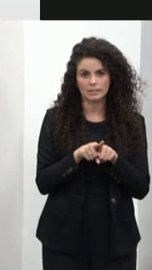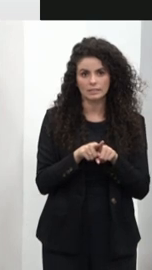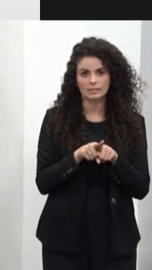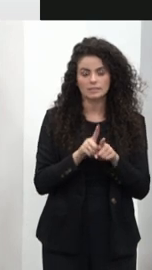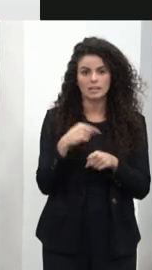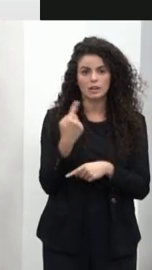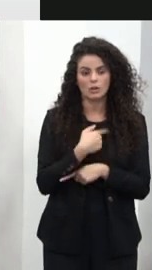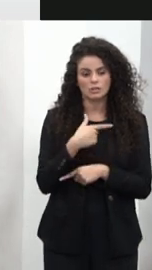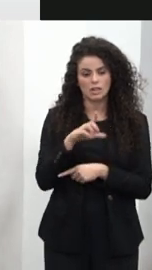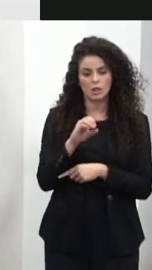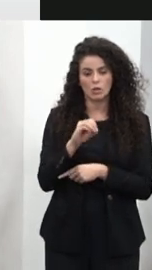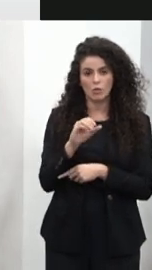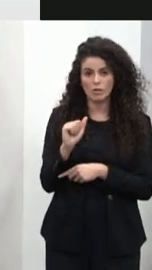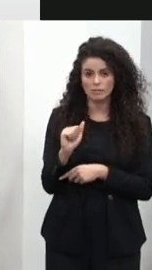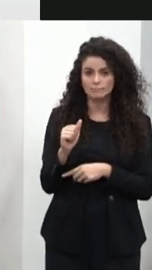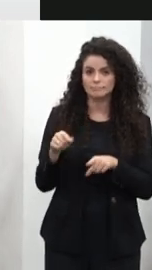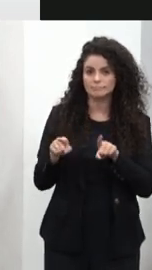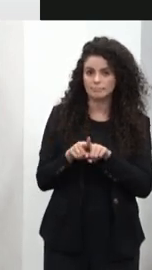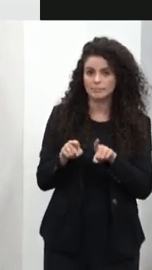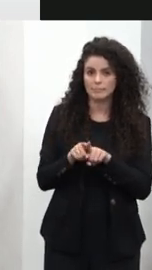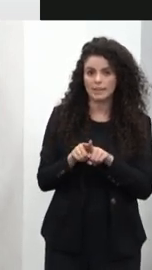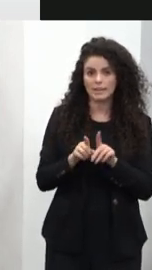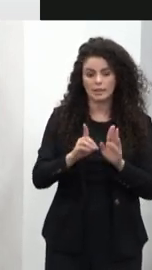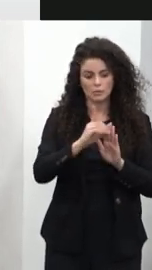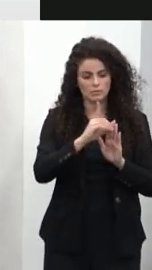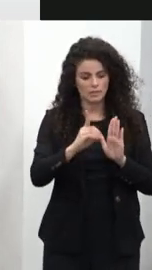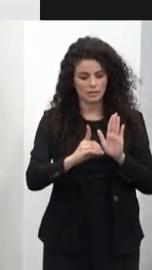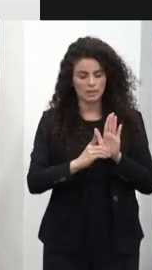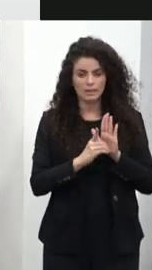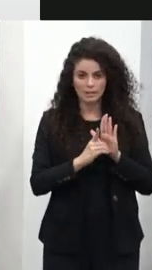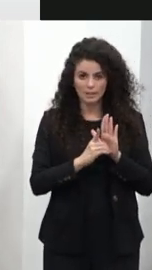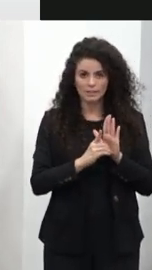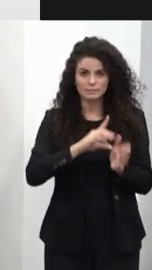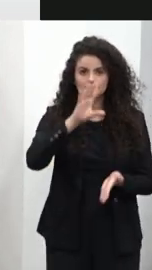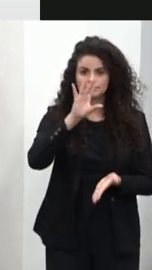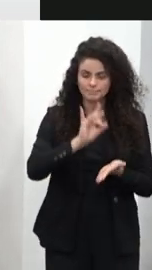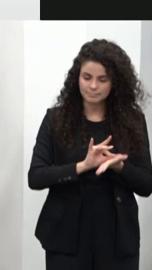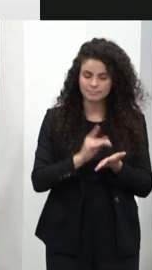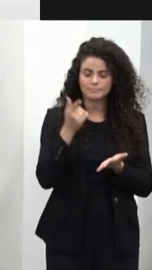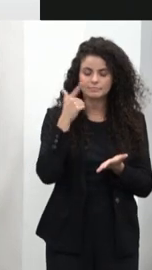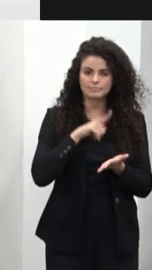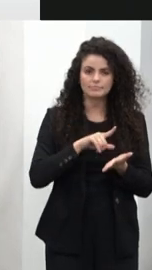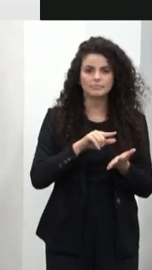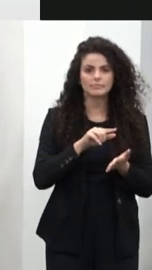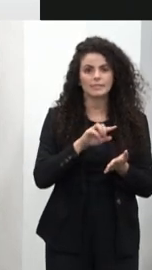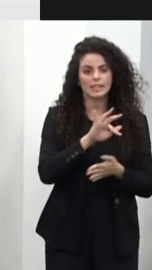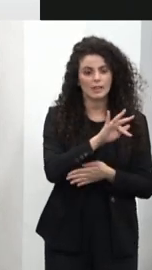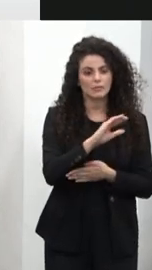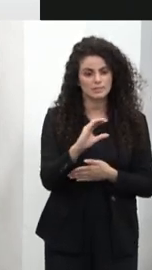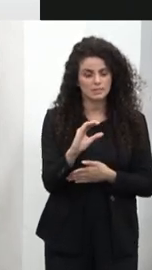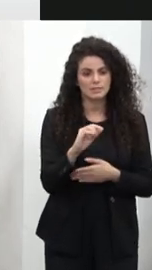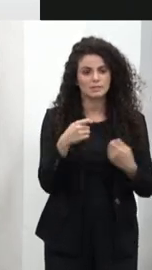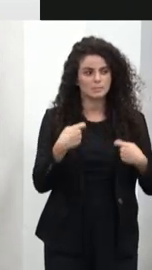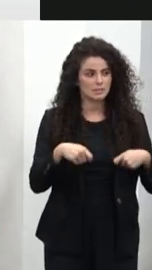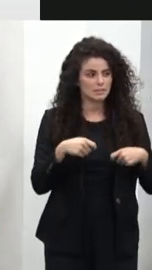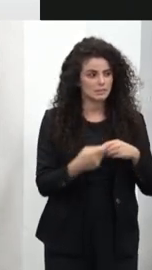lua o decreto né de regulamentação depende também de da FCC pge